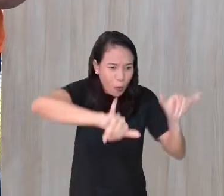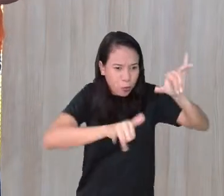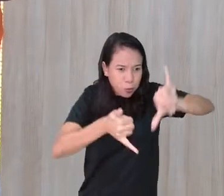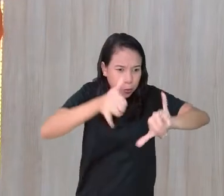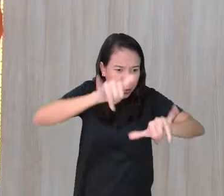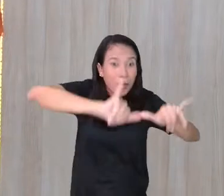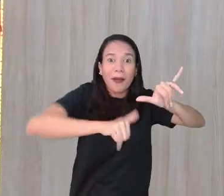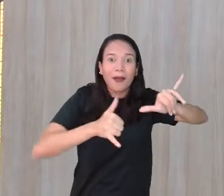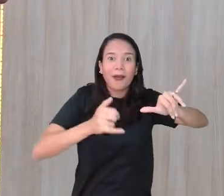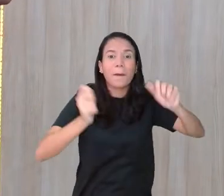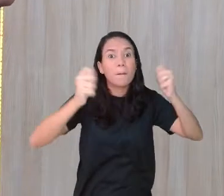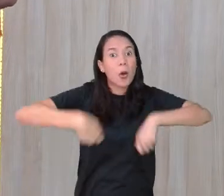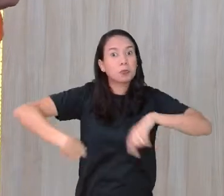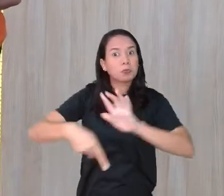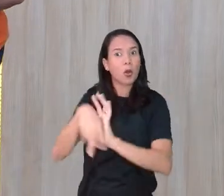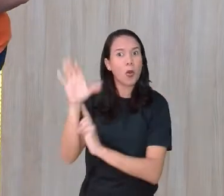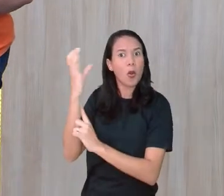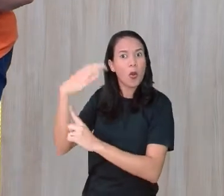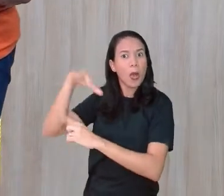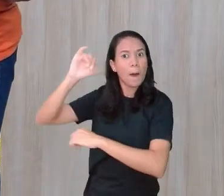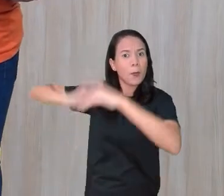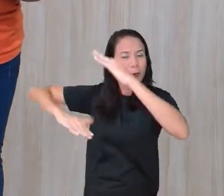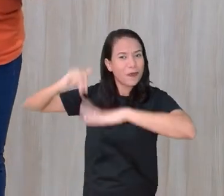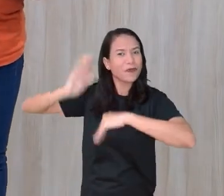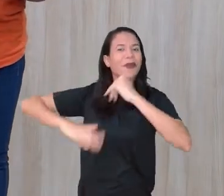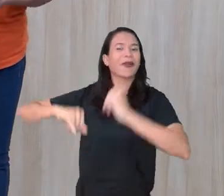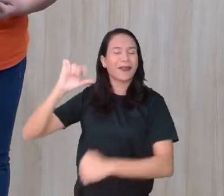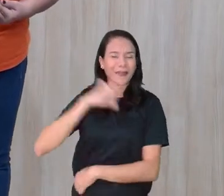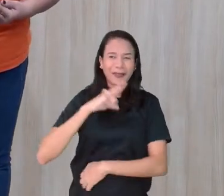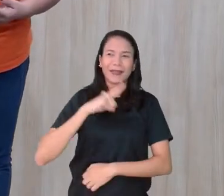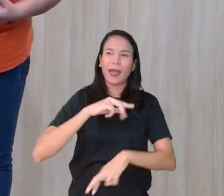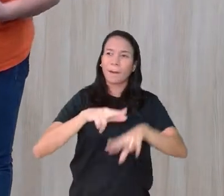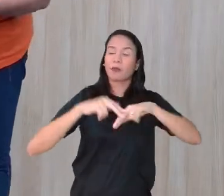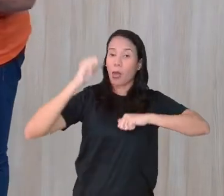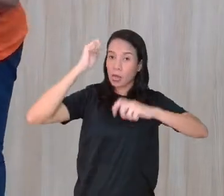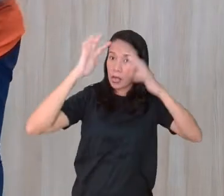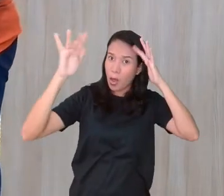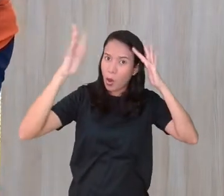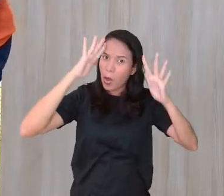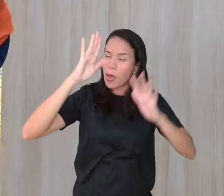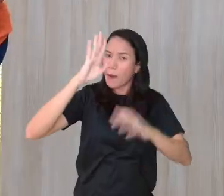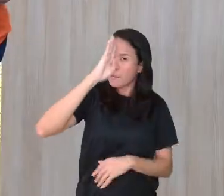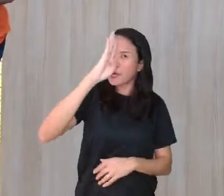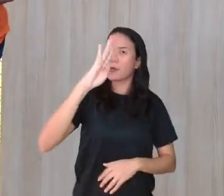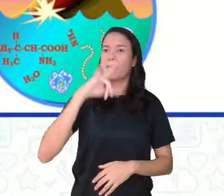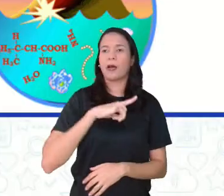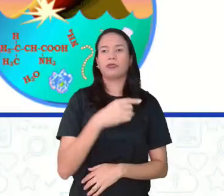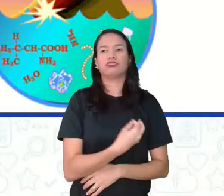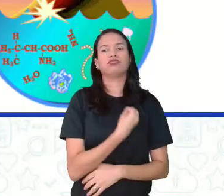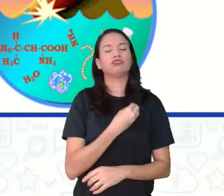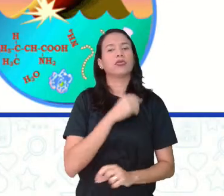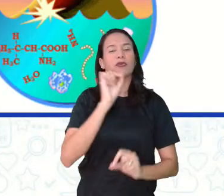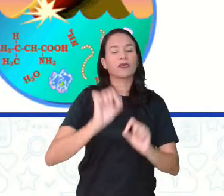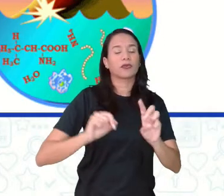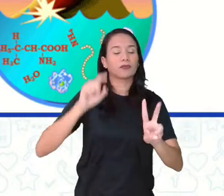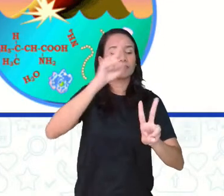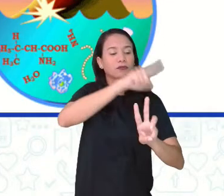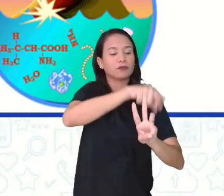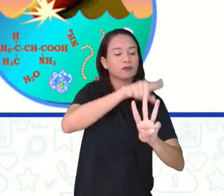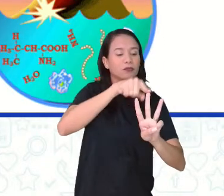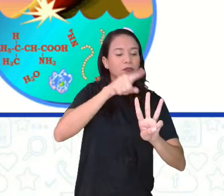realizadas por cientistas, né? E aí nós vimos as teorias, as principais teorias. A questão